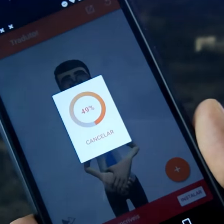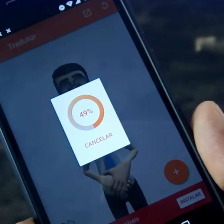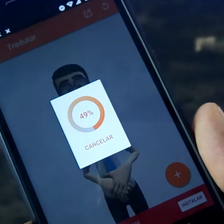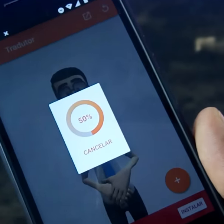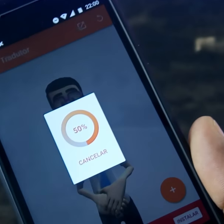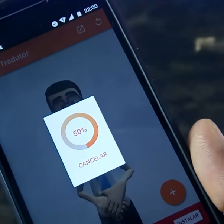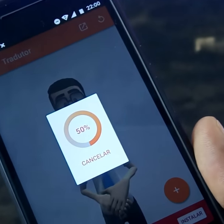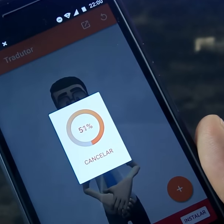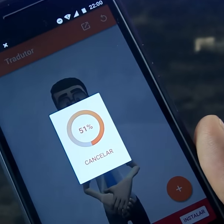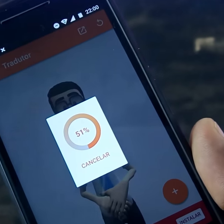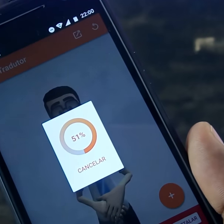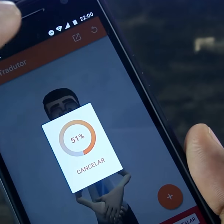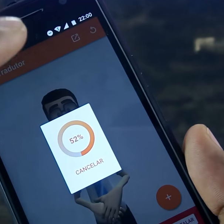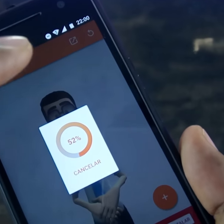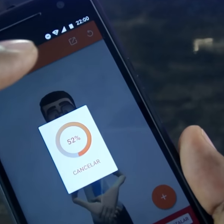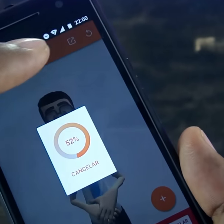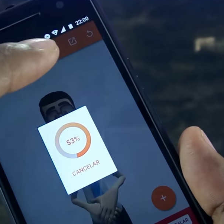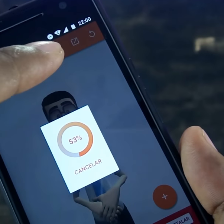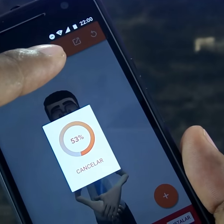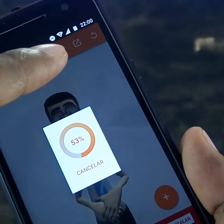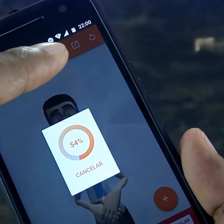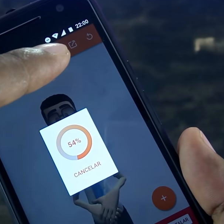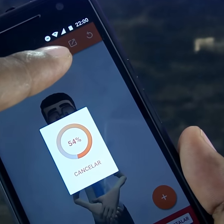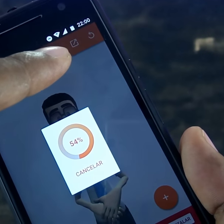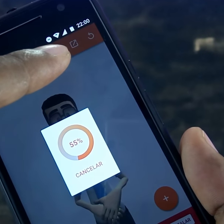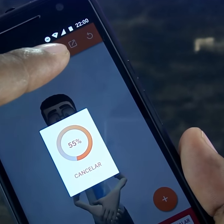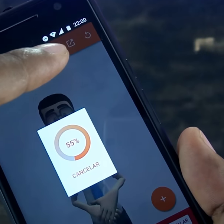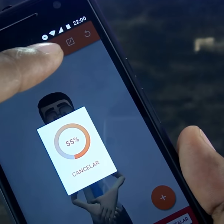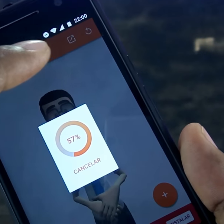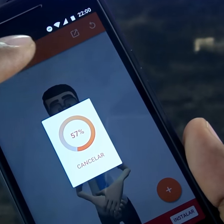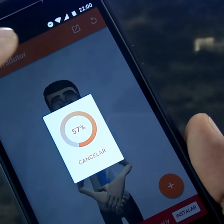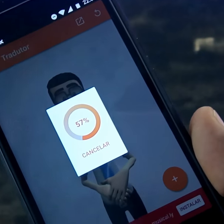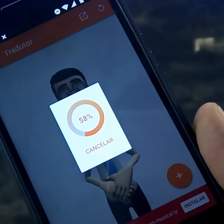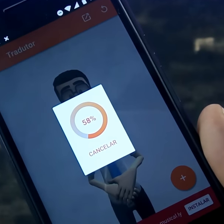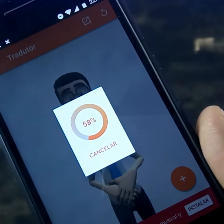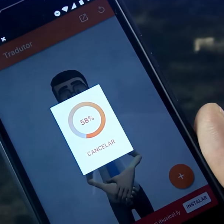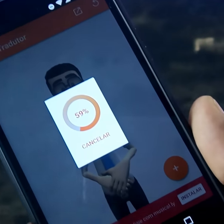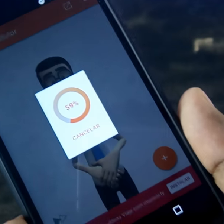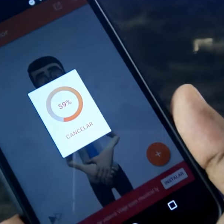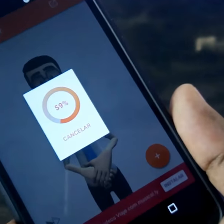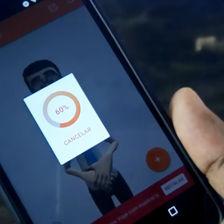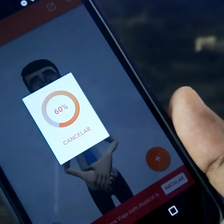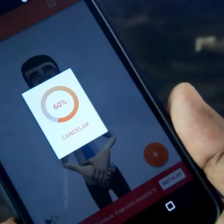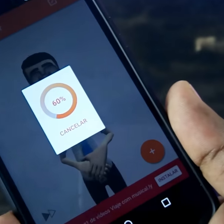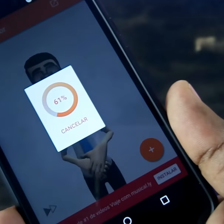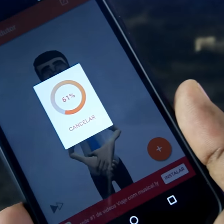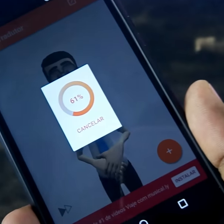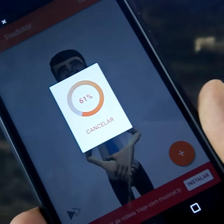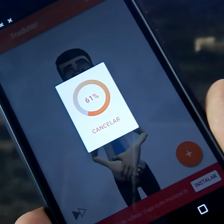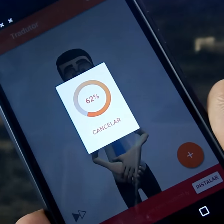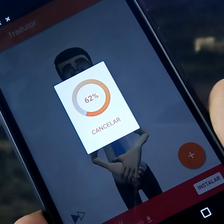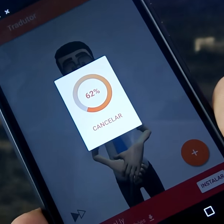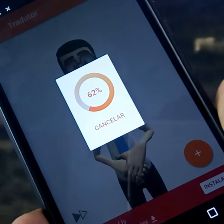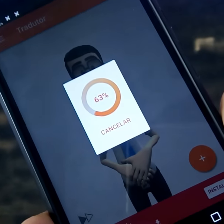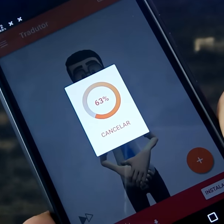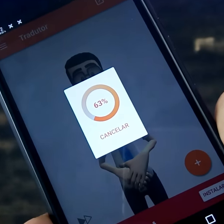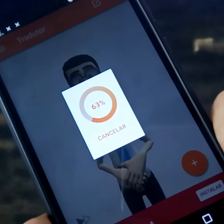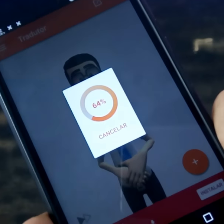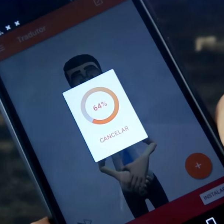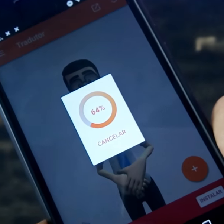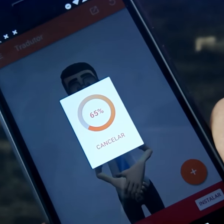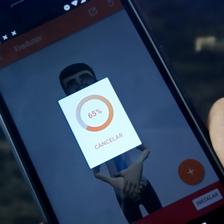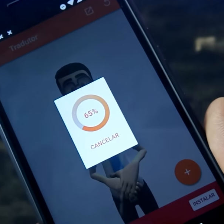tá? Beleza? Então, é nesse botãozinho que apertei aqui, que seria esse aqui, Que seria o exportar, né? Então, vamos para aqui salvar. Ele vai renderizar a